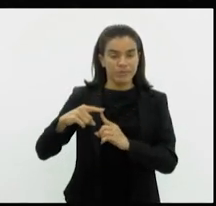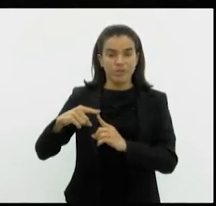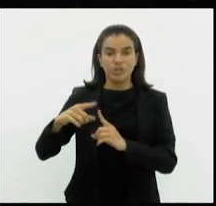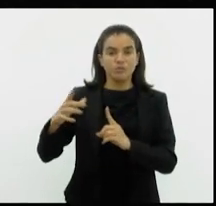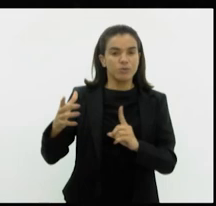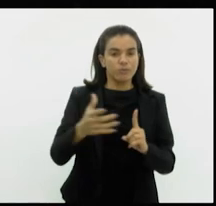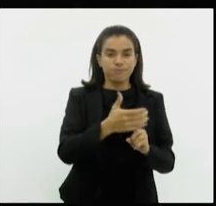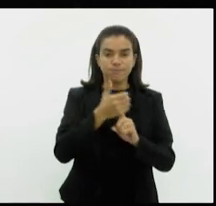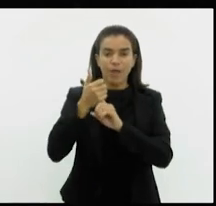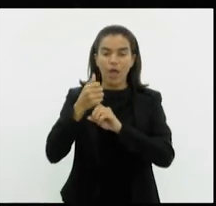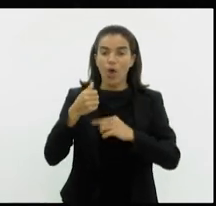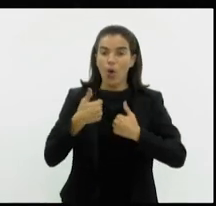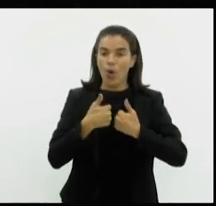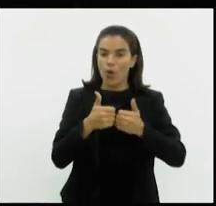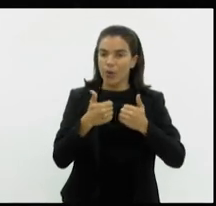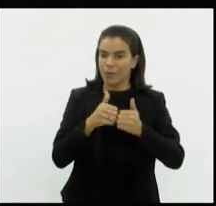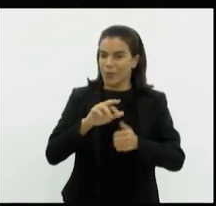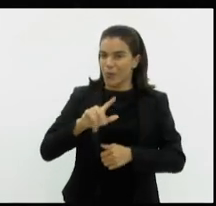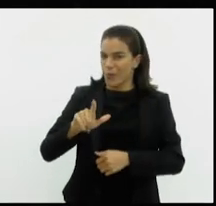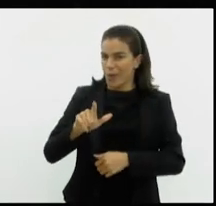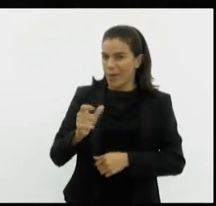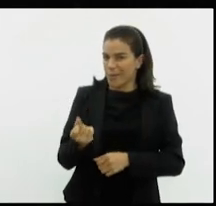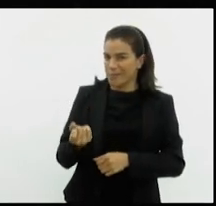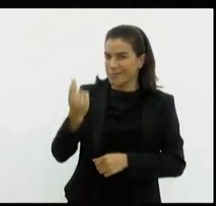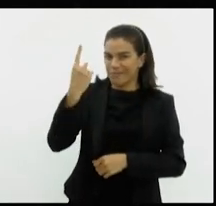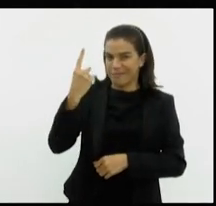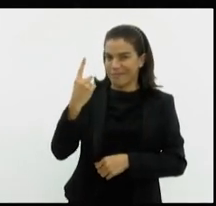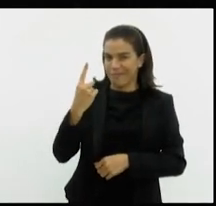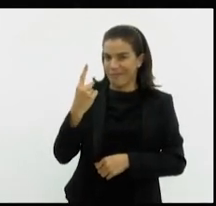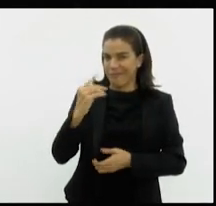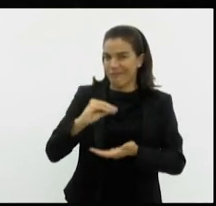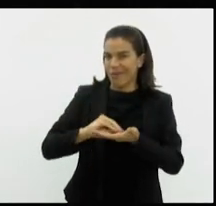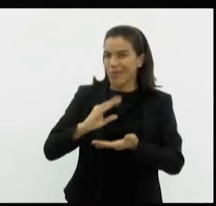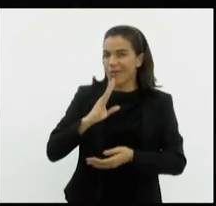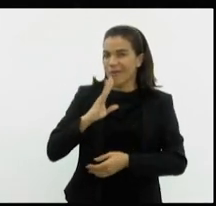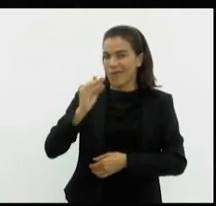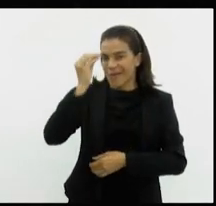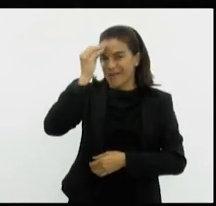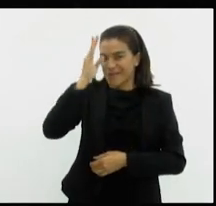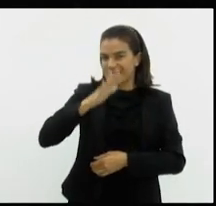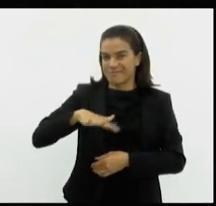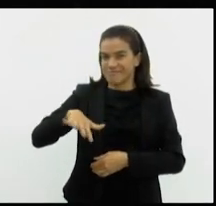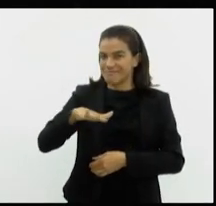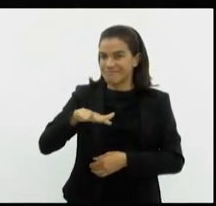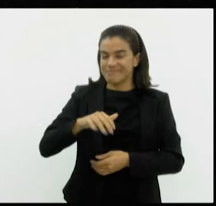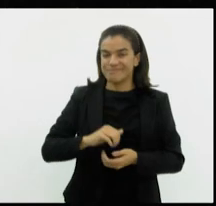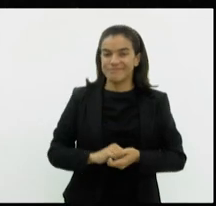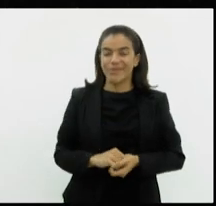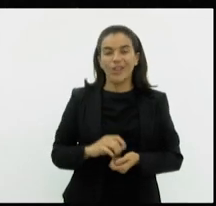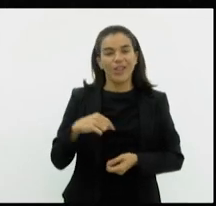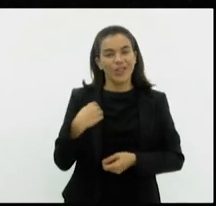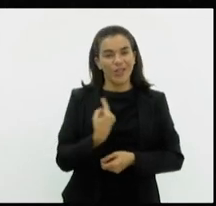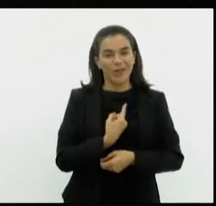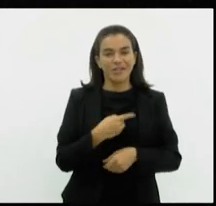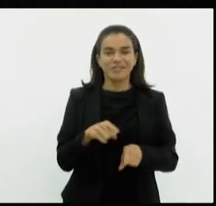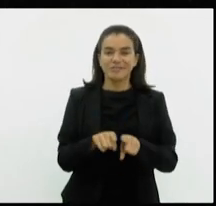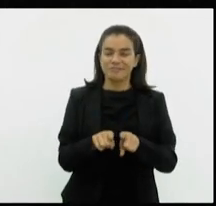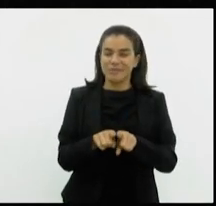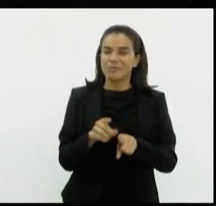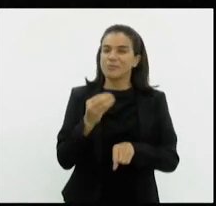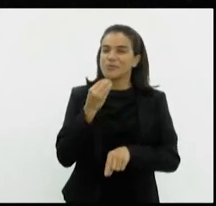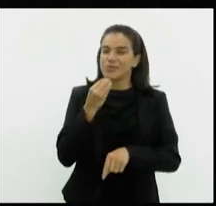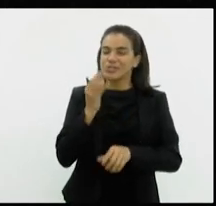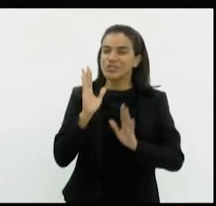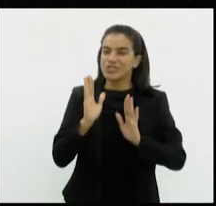ônibus não é algo desconhecido das forças de segurança e portanto nós já Deveríamos ter um